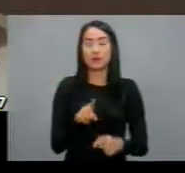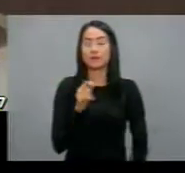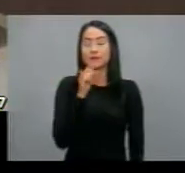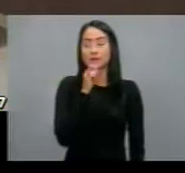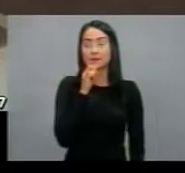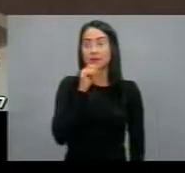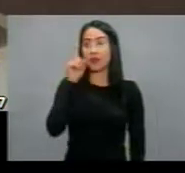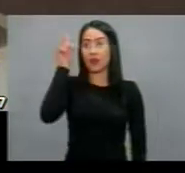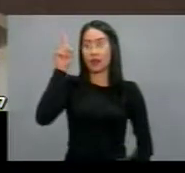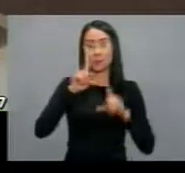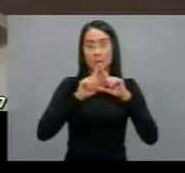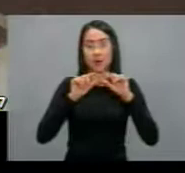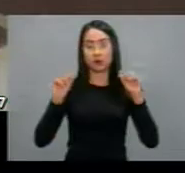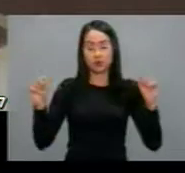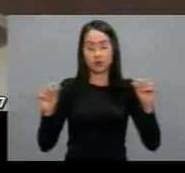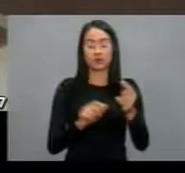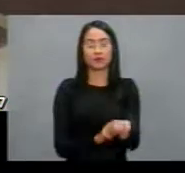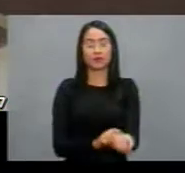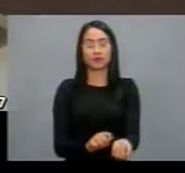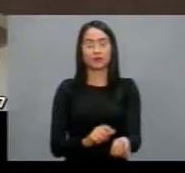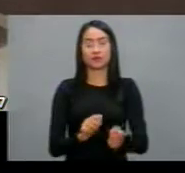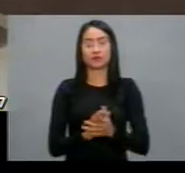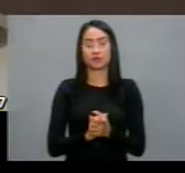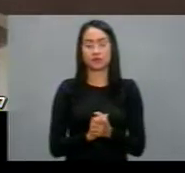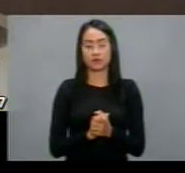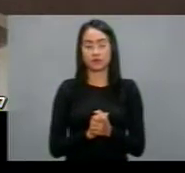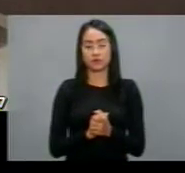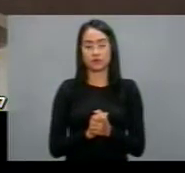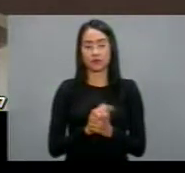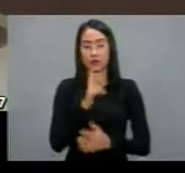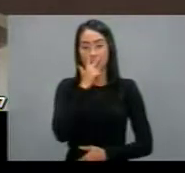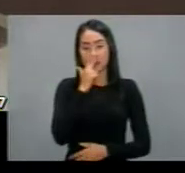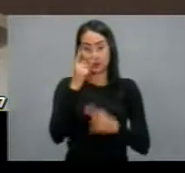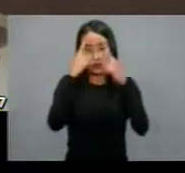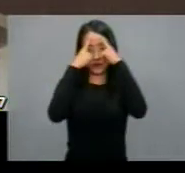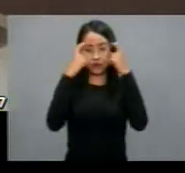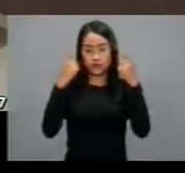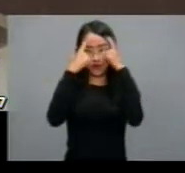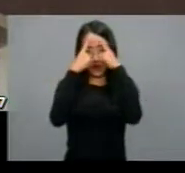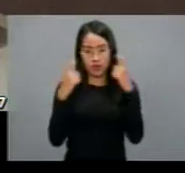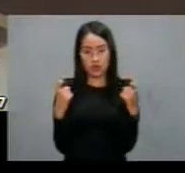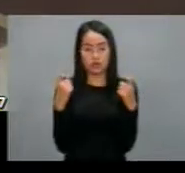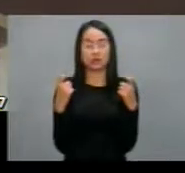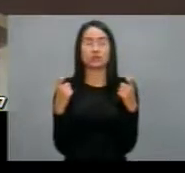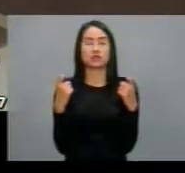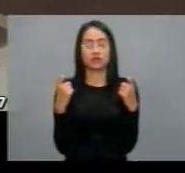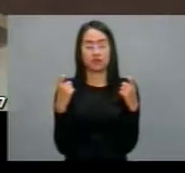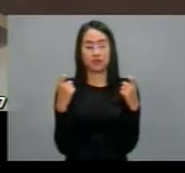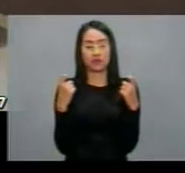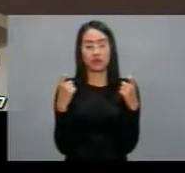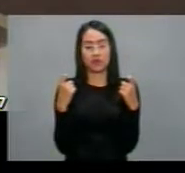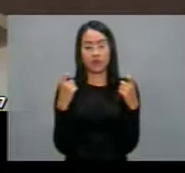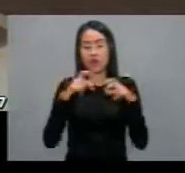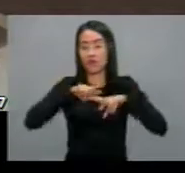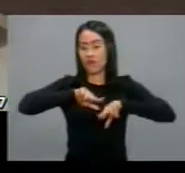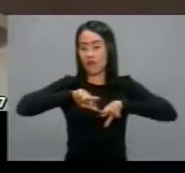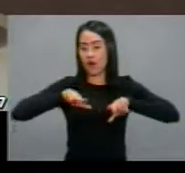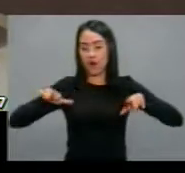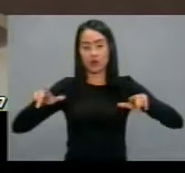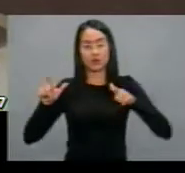que acontece em Brasília, autoriza violências nos mais distantes